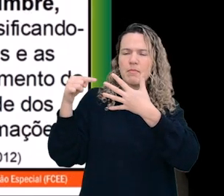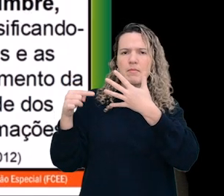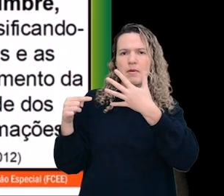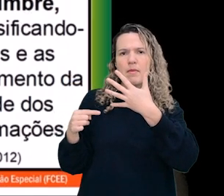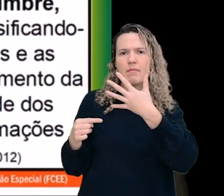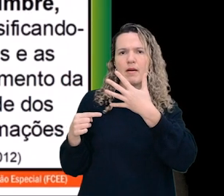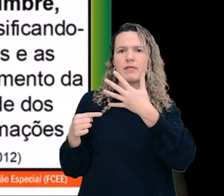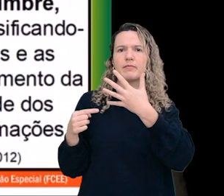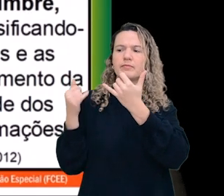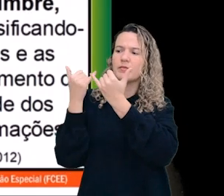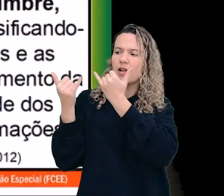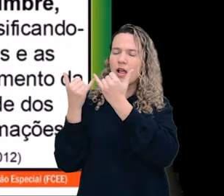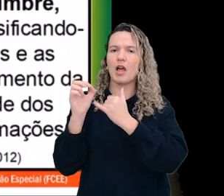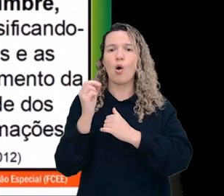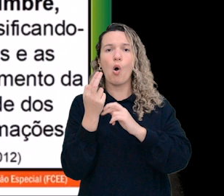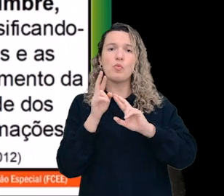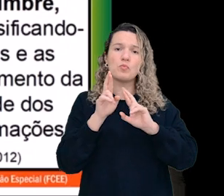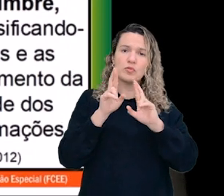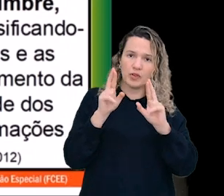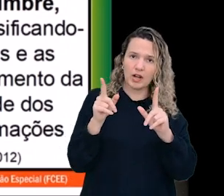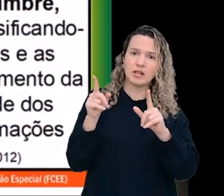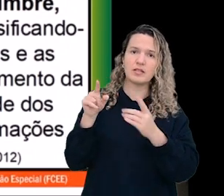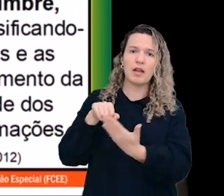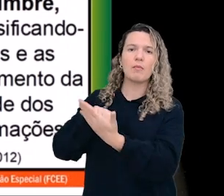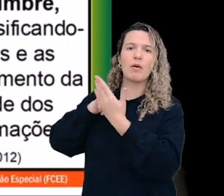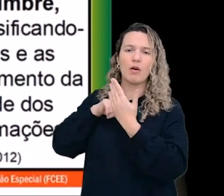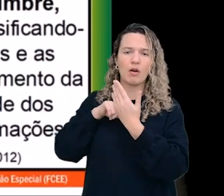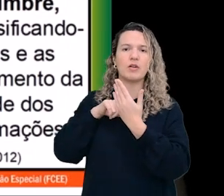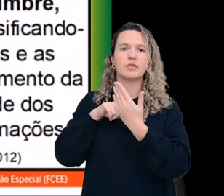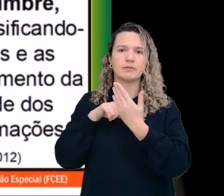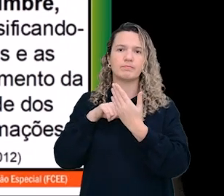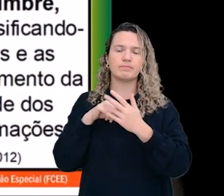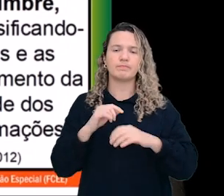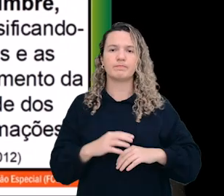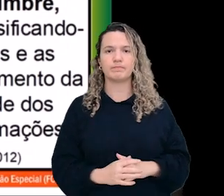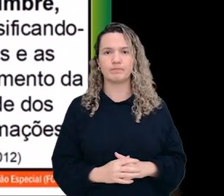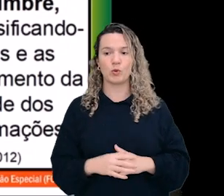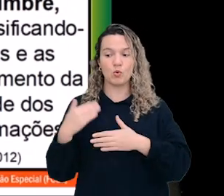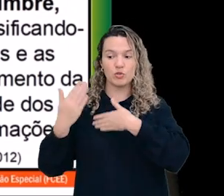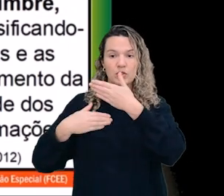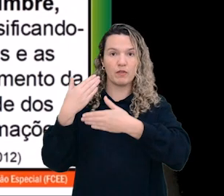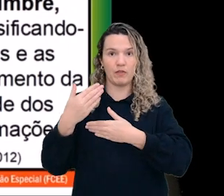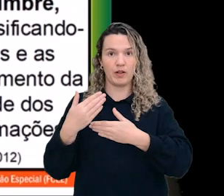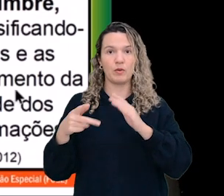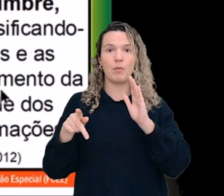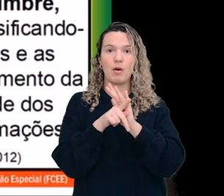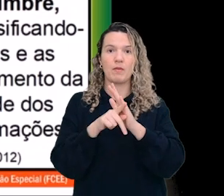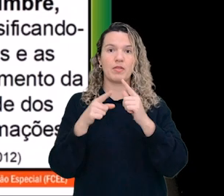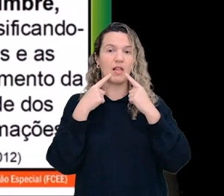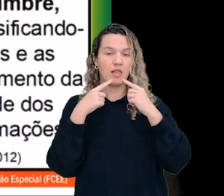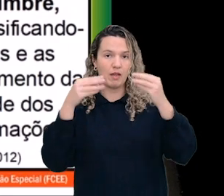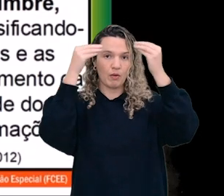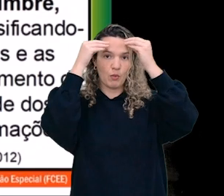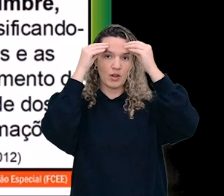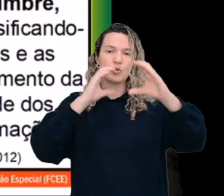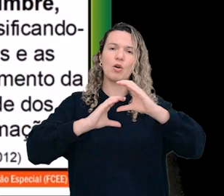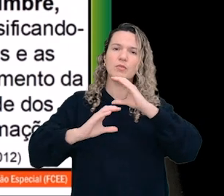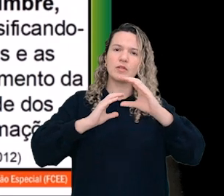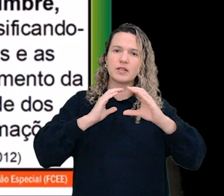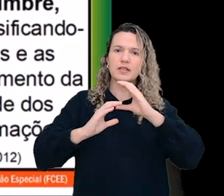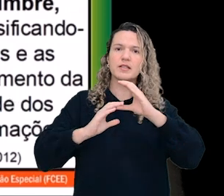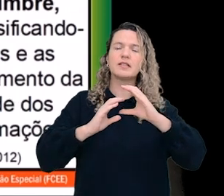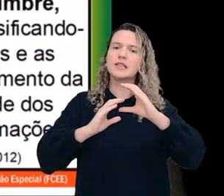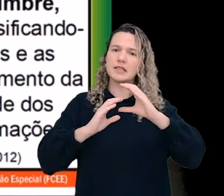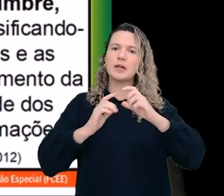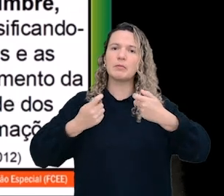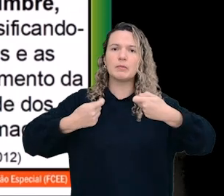de acordo com as semelhanças e as diferenças. Não podemos esquecer também que o desenvolvimento da linguagem, da